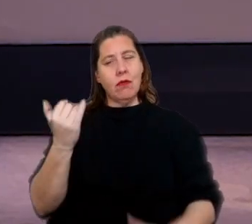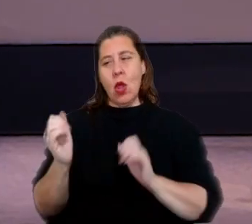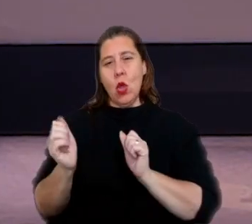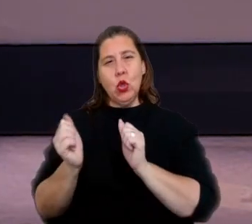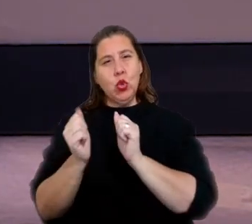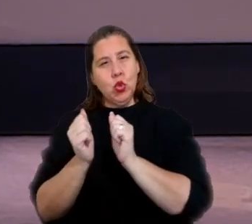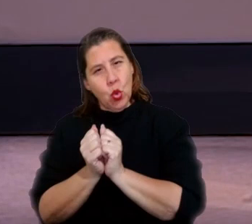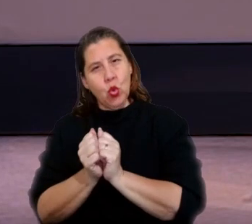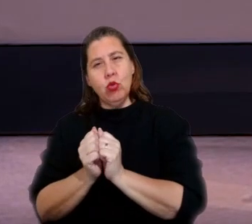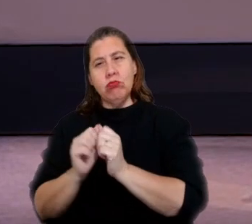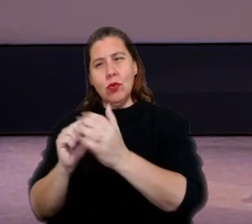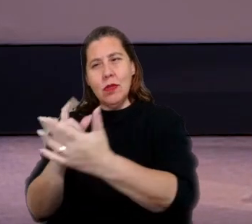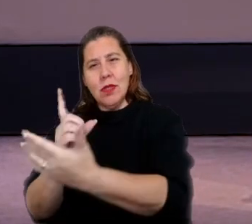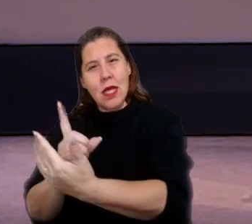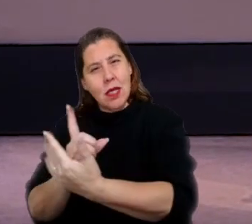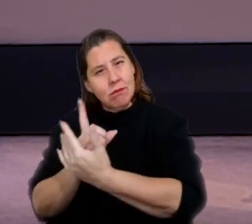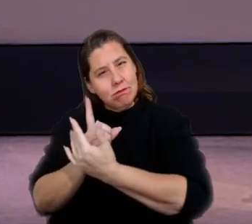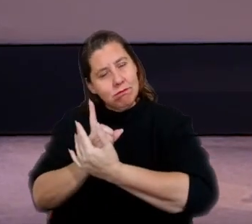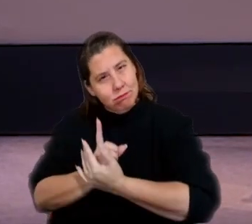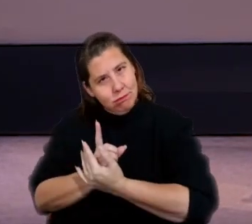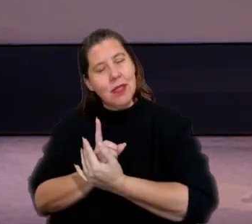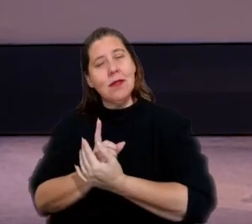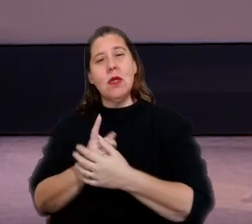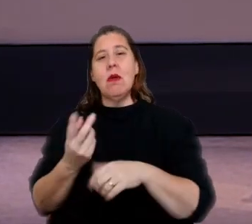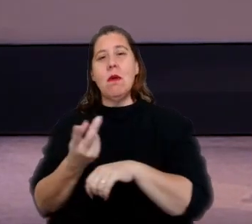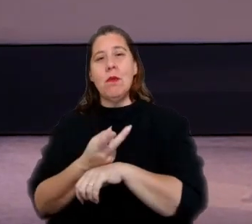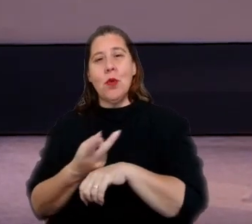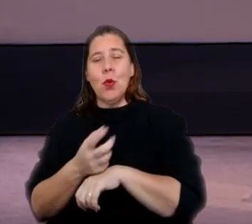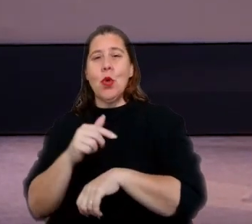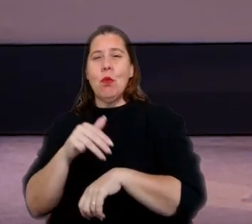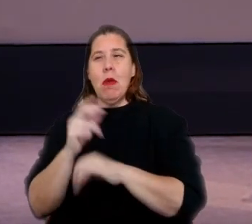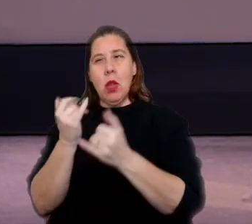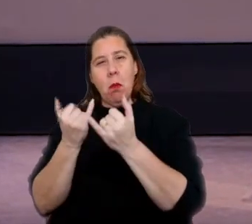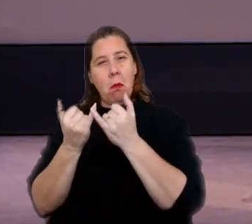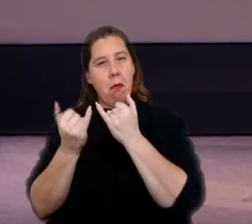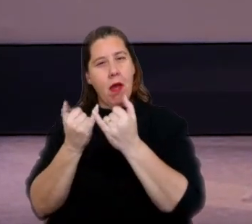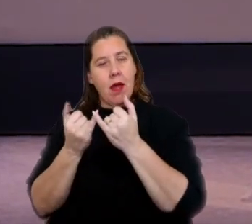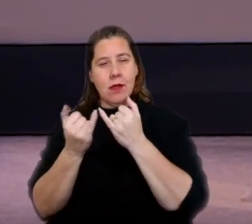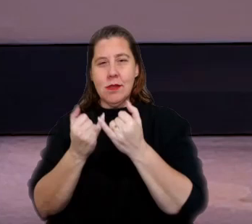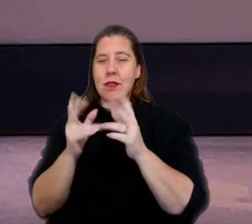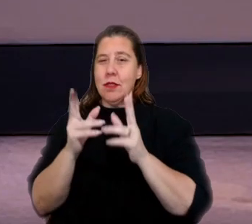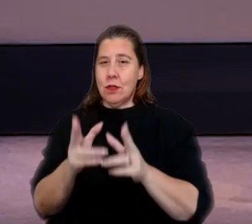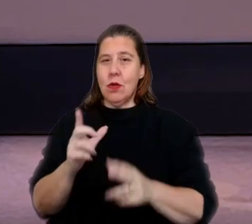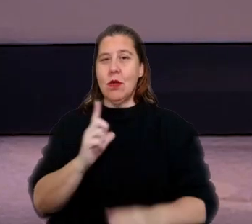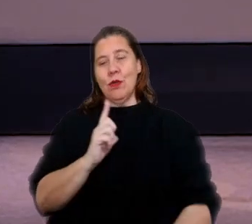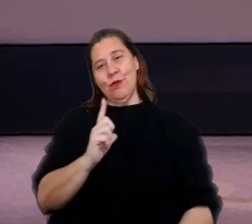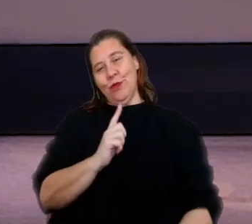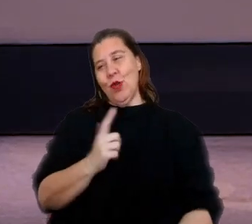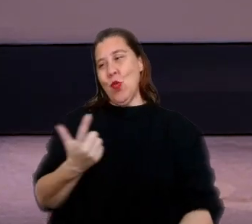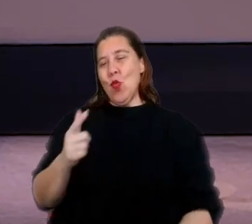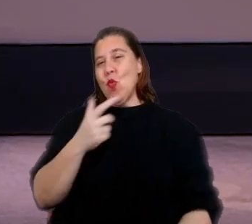ele fica junto, ele é acolhedor, o Léo o procura, né, também numa situação muito parecida com o que ele vivia